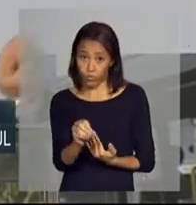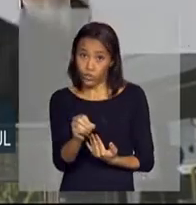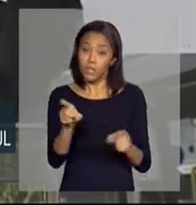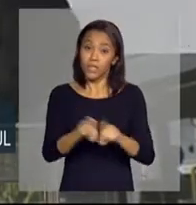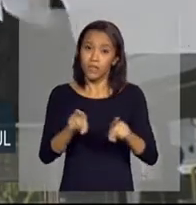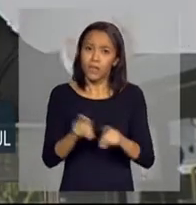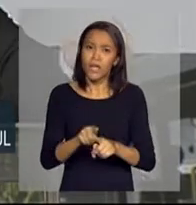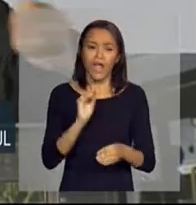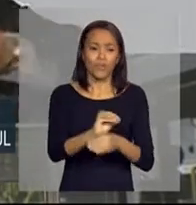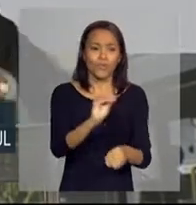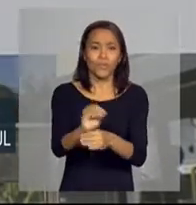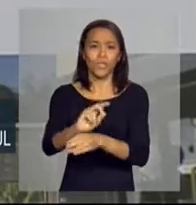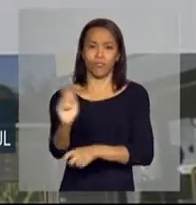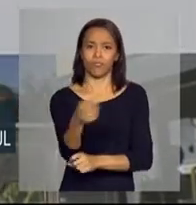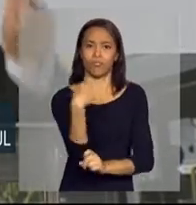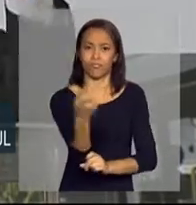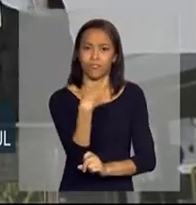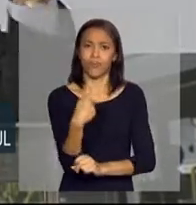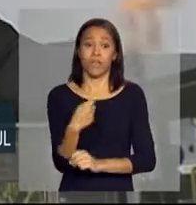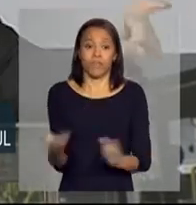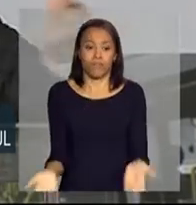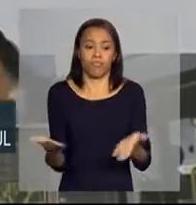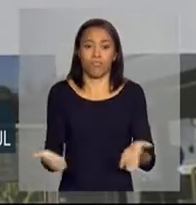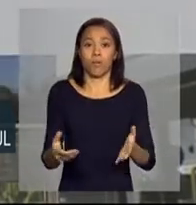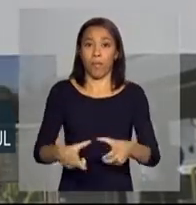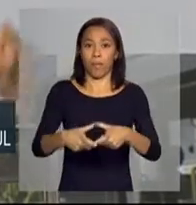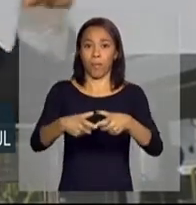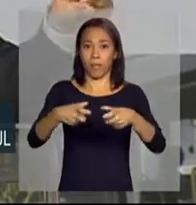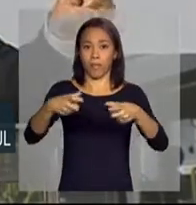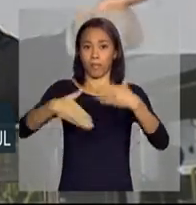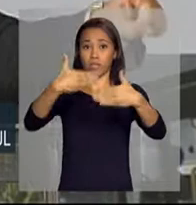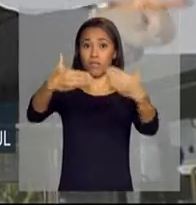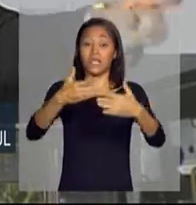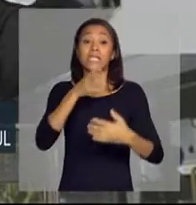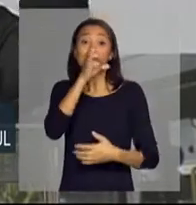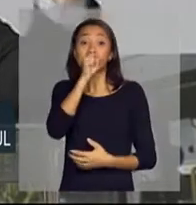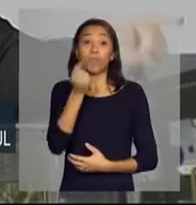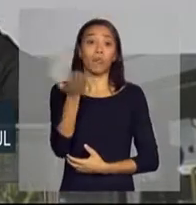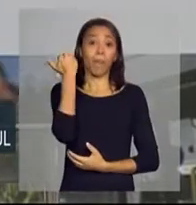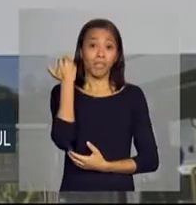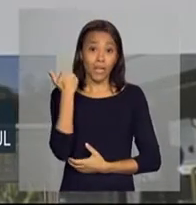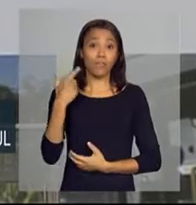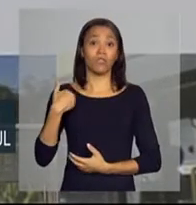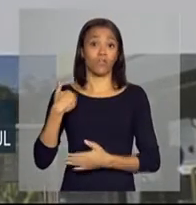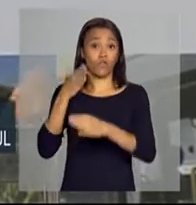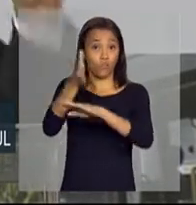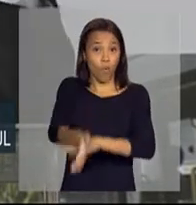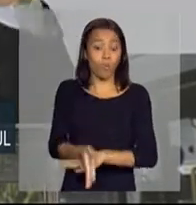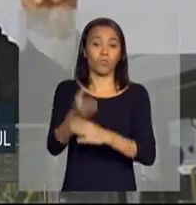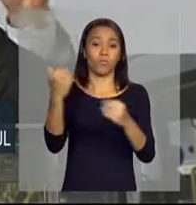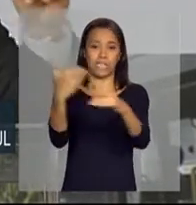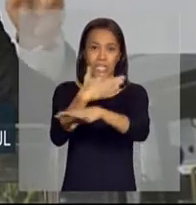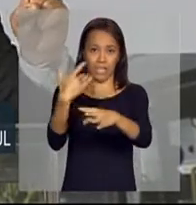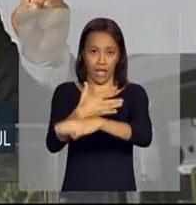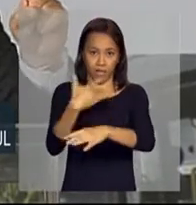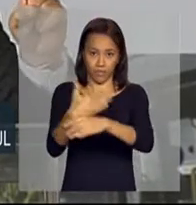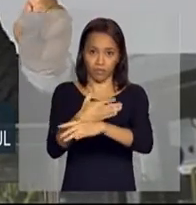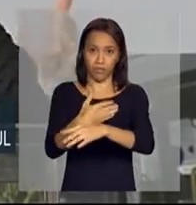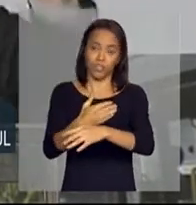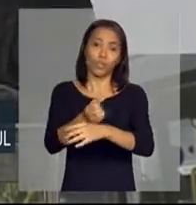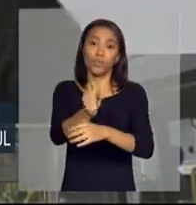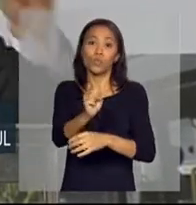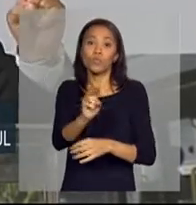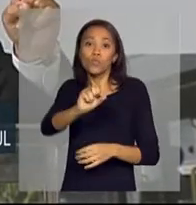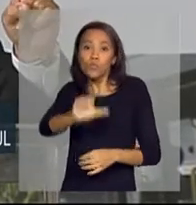local, promovendo o desenvolvimento local. No sábado passado, nós estávamos numa cidade da metade sul, e naquela cidade,